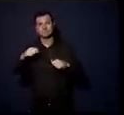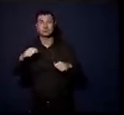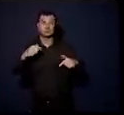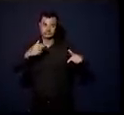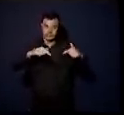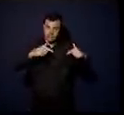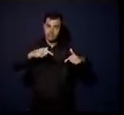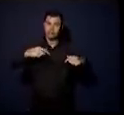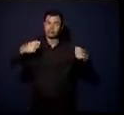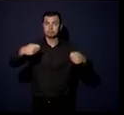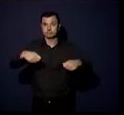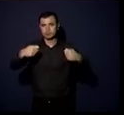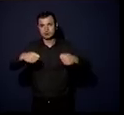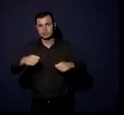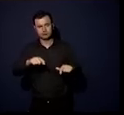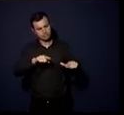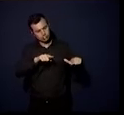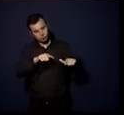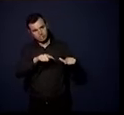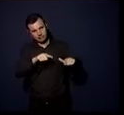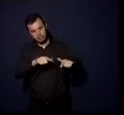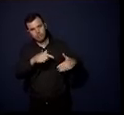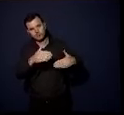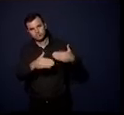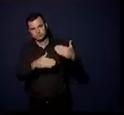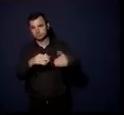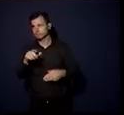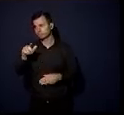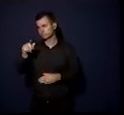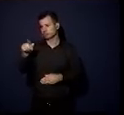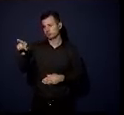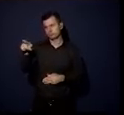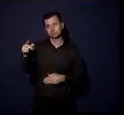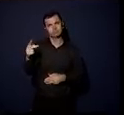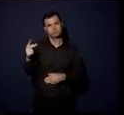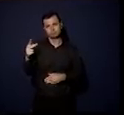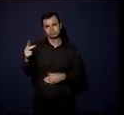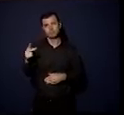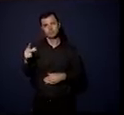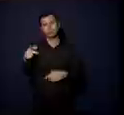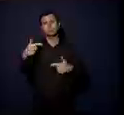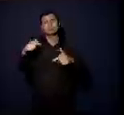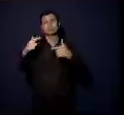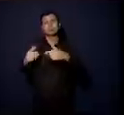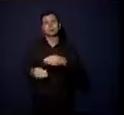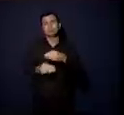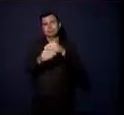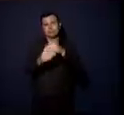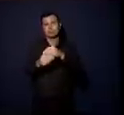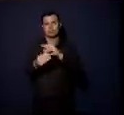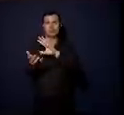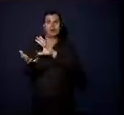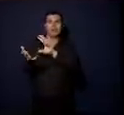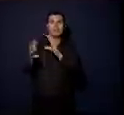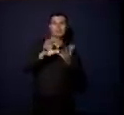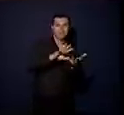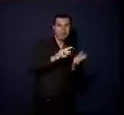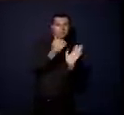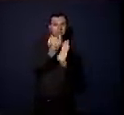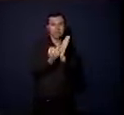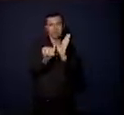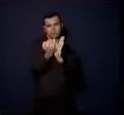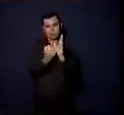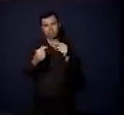e eu acho que o trabalho que a gente está fazendo o Gustavo aqui para entrar no planejamento complementar reforma tributária é uma agenda de produtividade